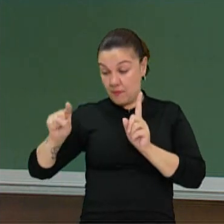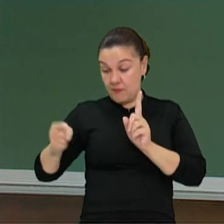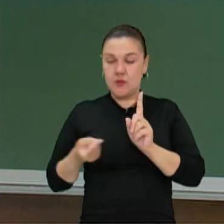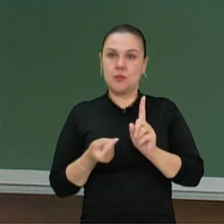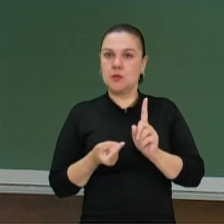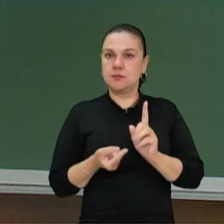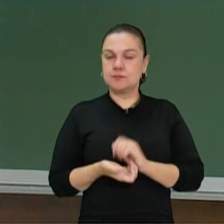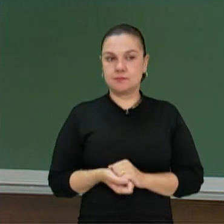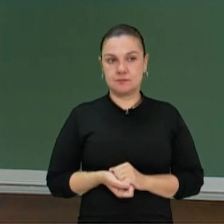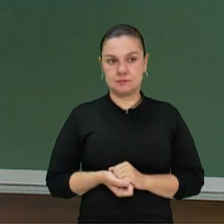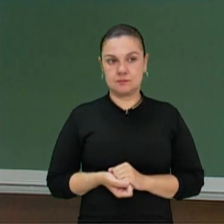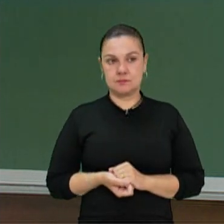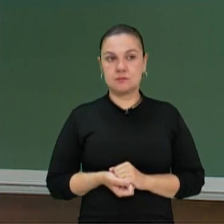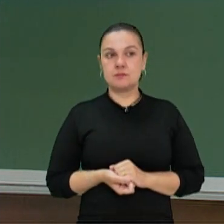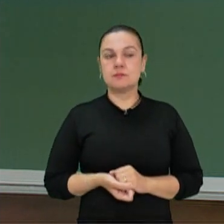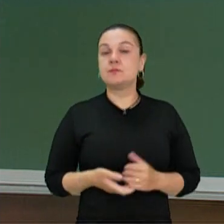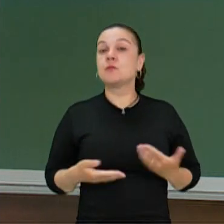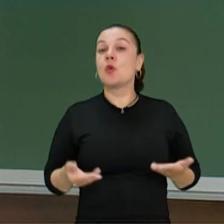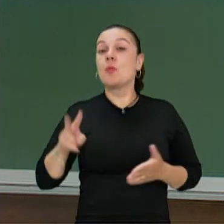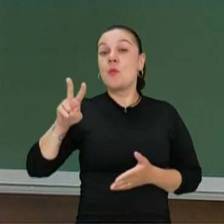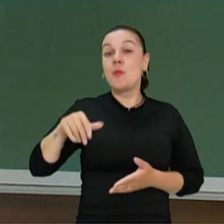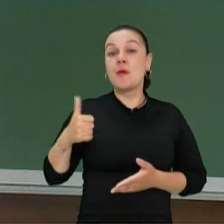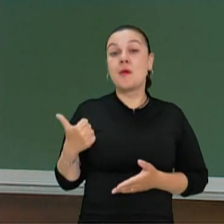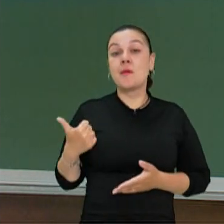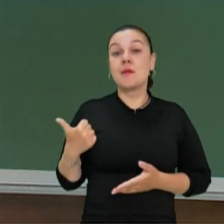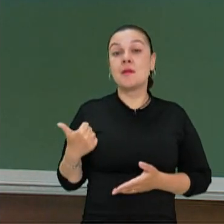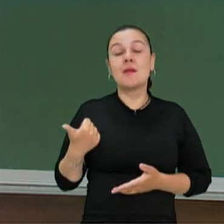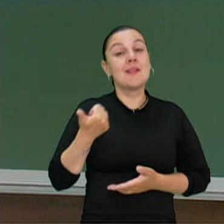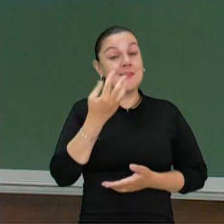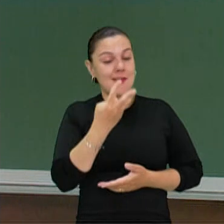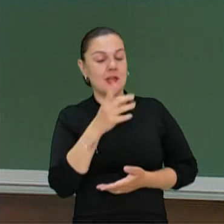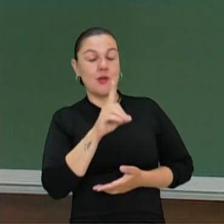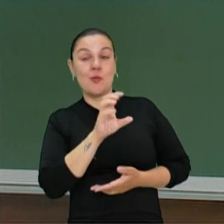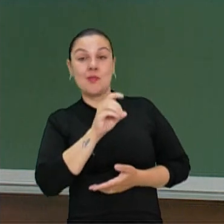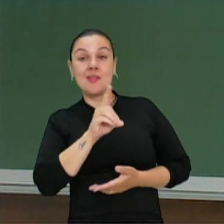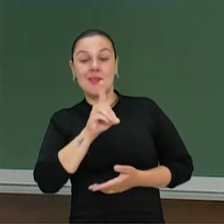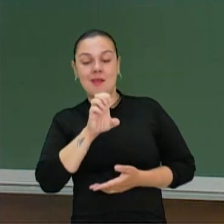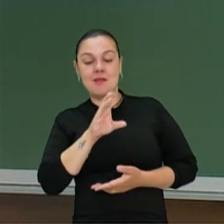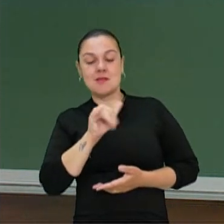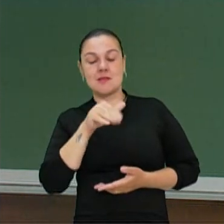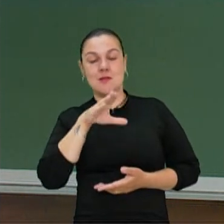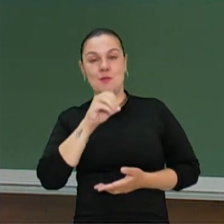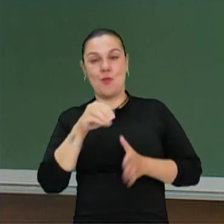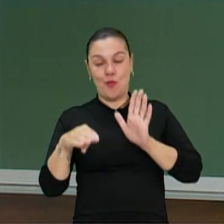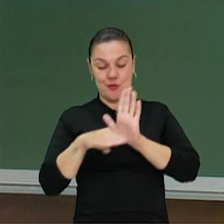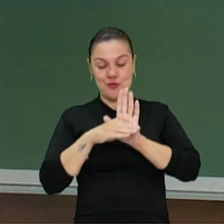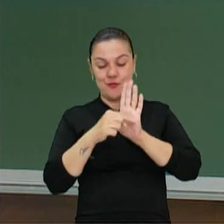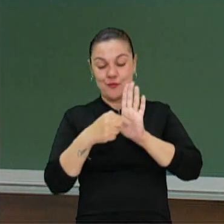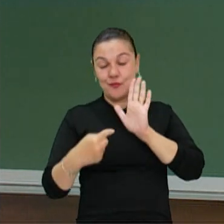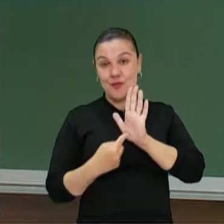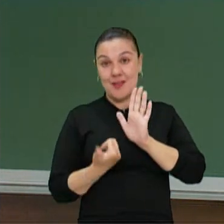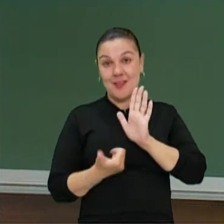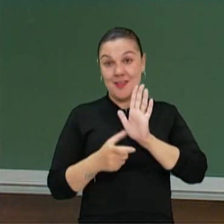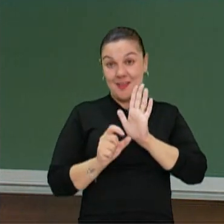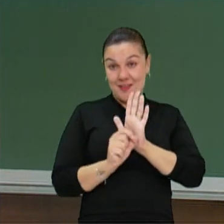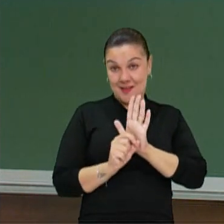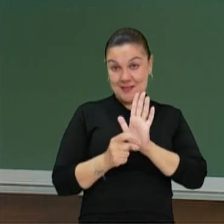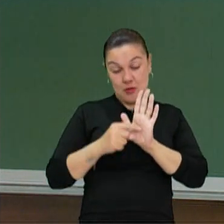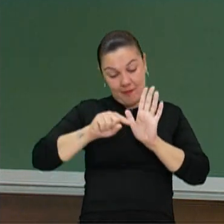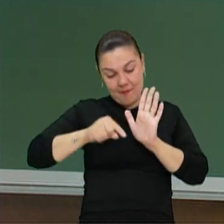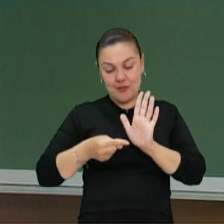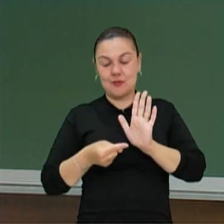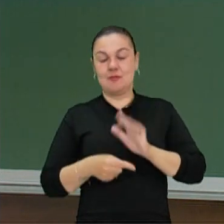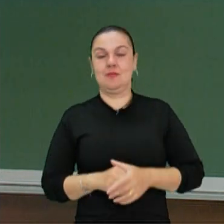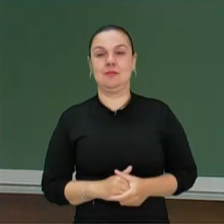casa decimal, porque isso aqui, como é que eu leio isso aqui? 31 décimos. Então, eu estou dividindo por 10, então vai aparecer o